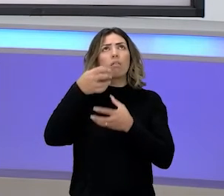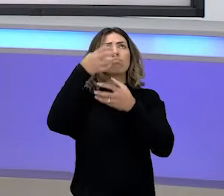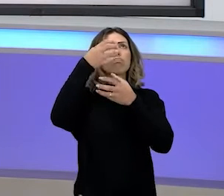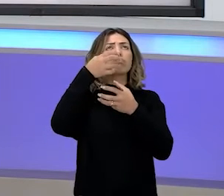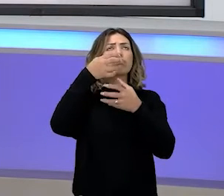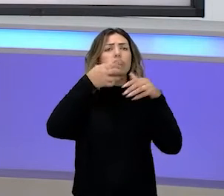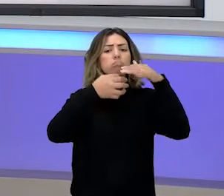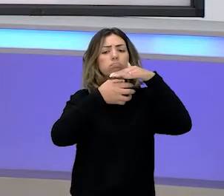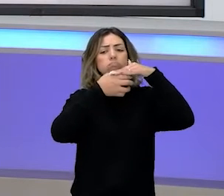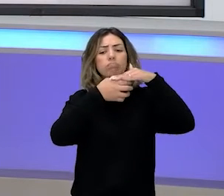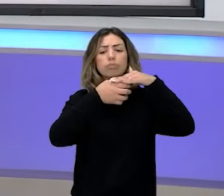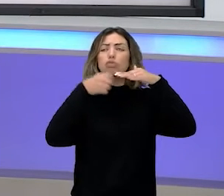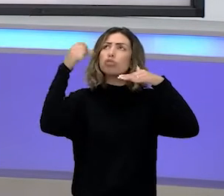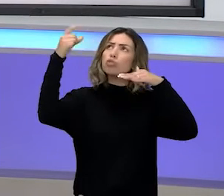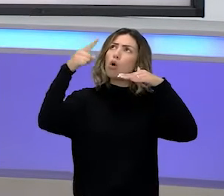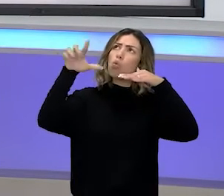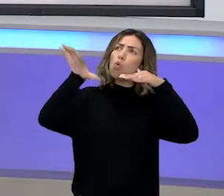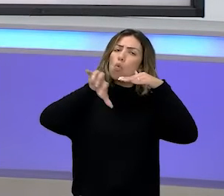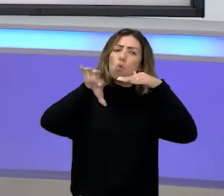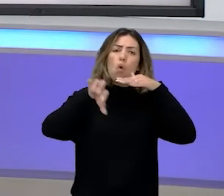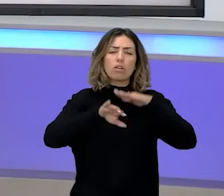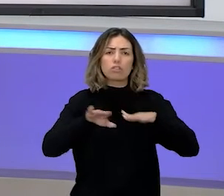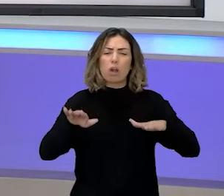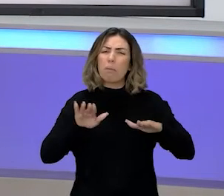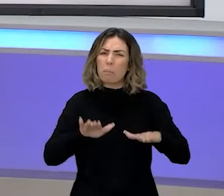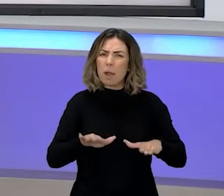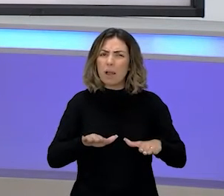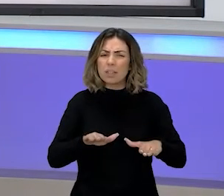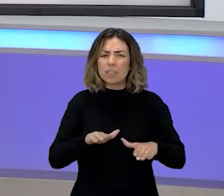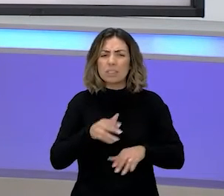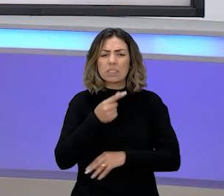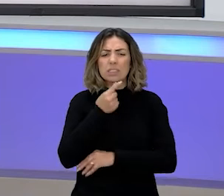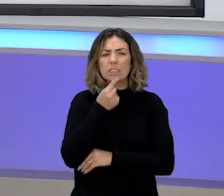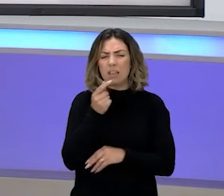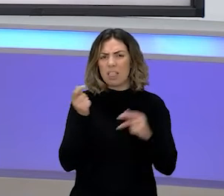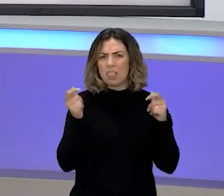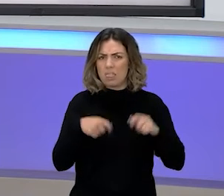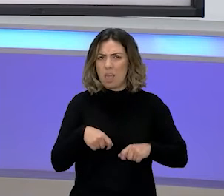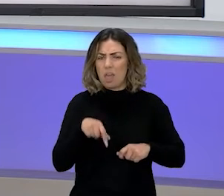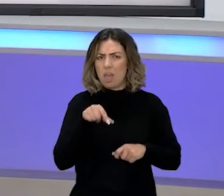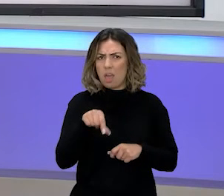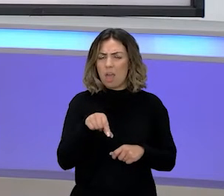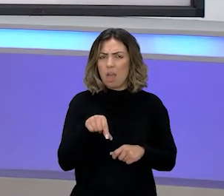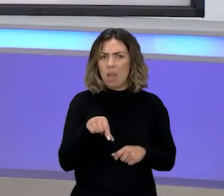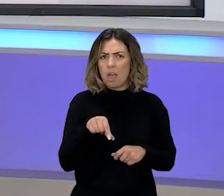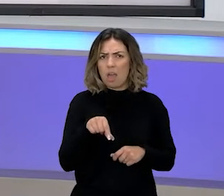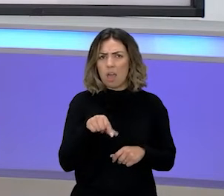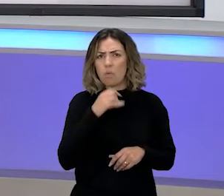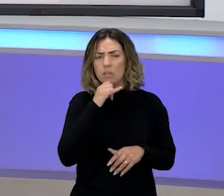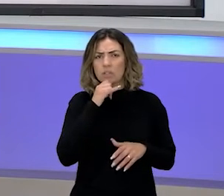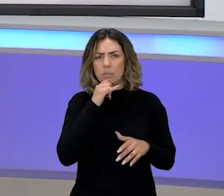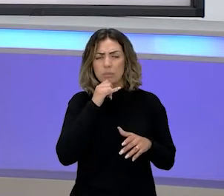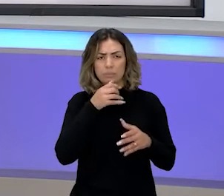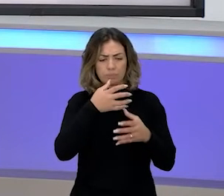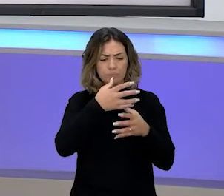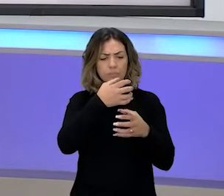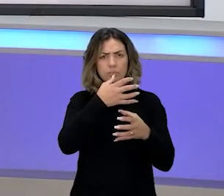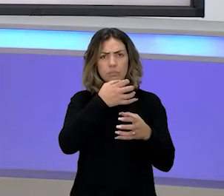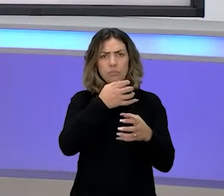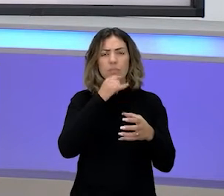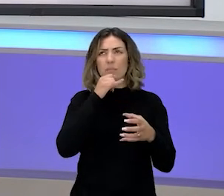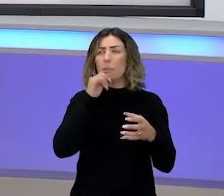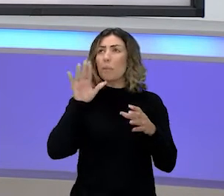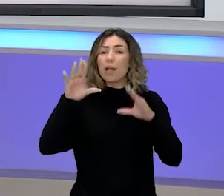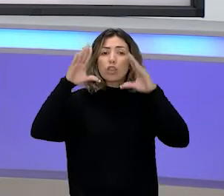que aproveita a luz do sol. Mas será que a gente conseguiria ligar essa lâmpada num LED para ela funcionar também à